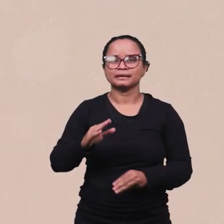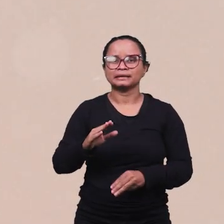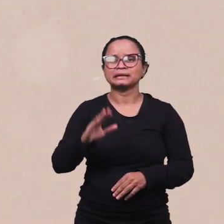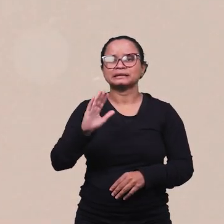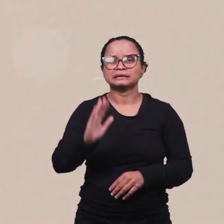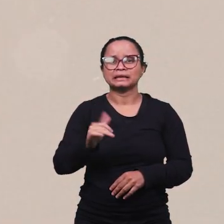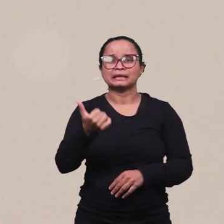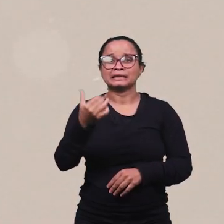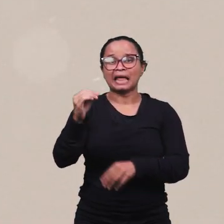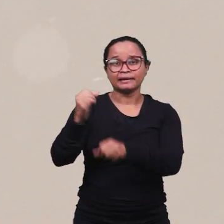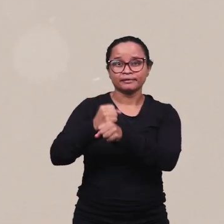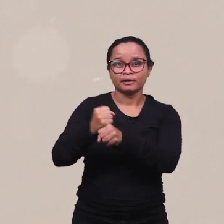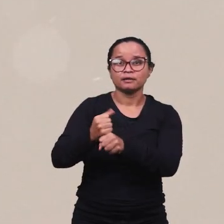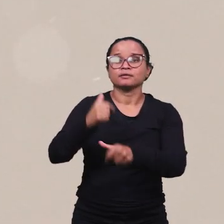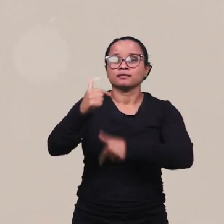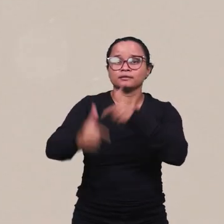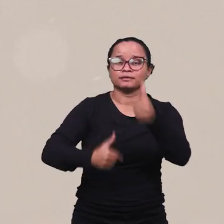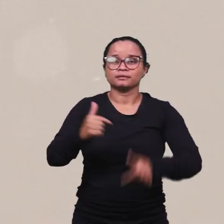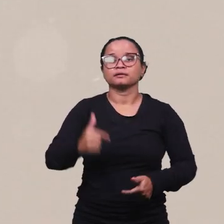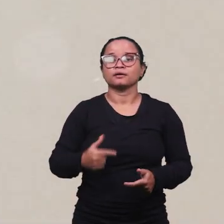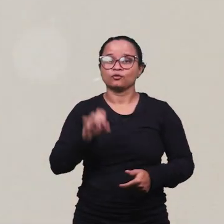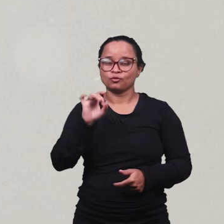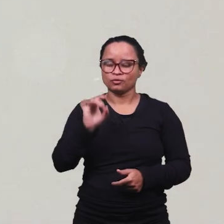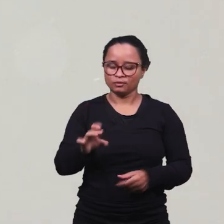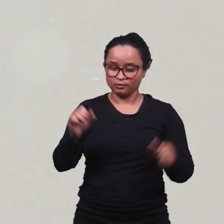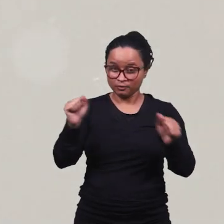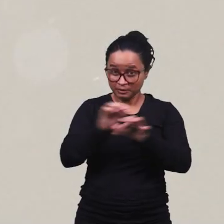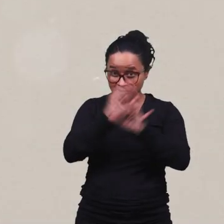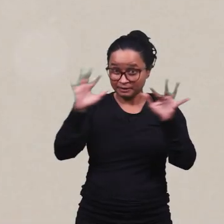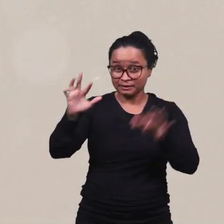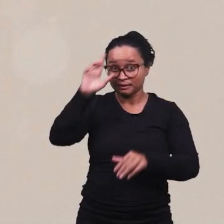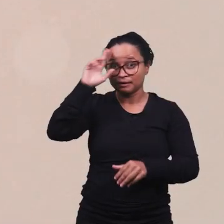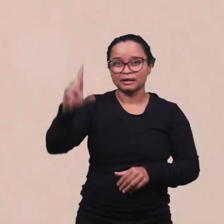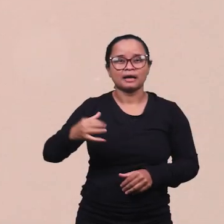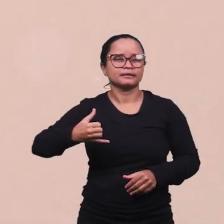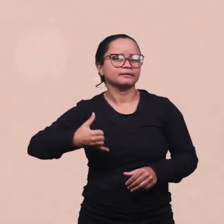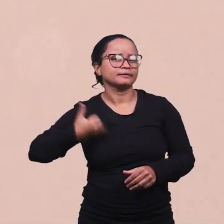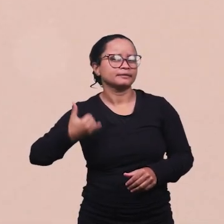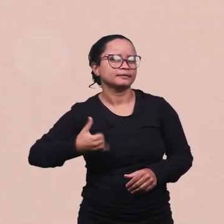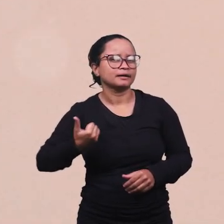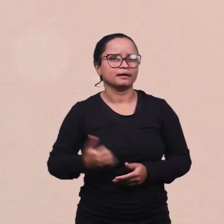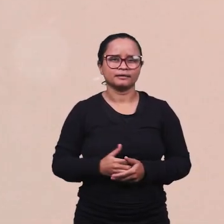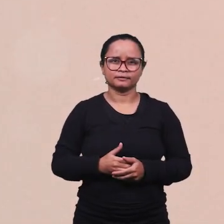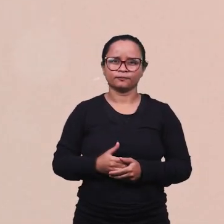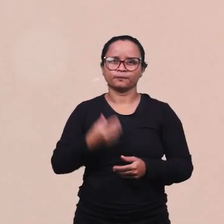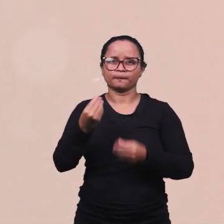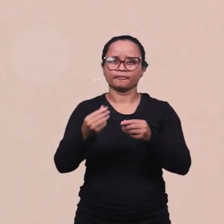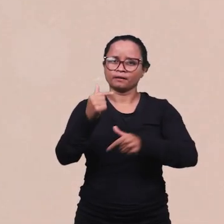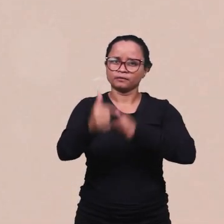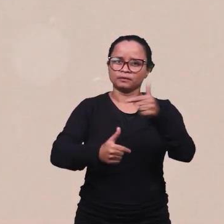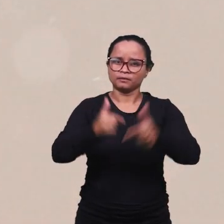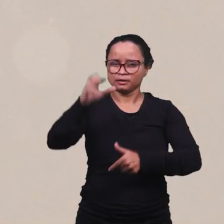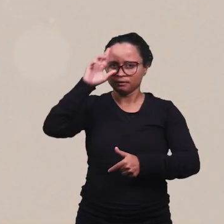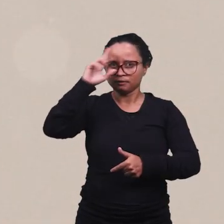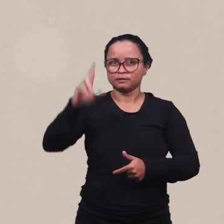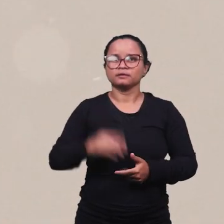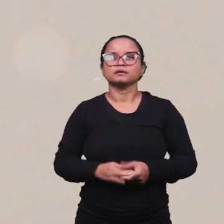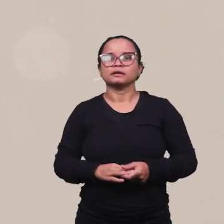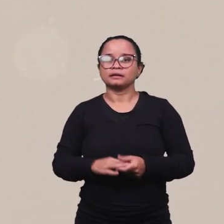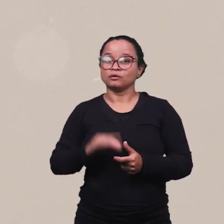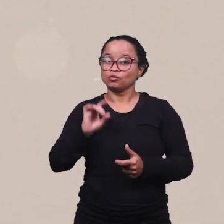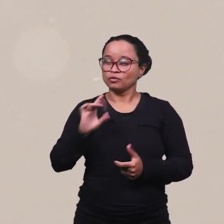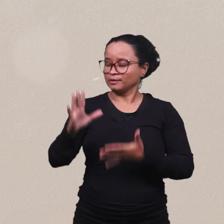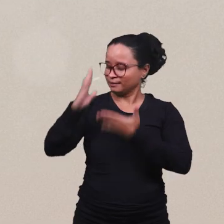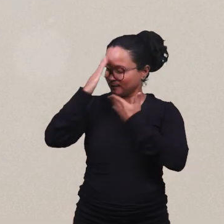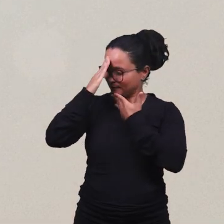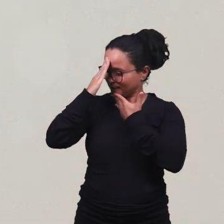anos. Só tenho que agradecer, só tenho que glorificar o Senhor. Não tem a idade para emprestar trabalho ao Senhor. A gente tem